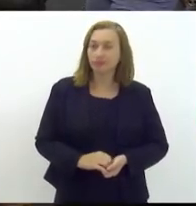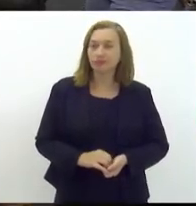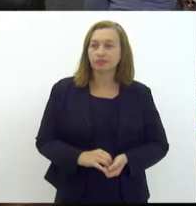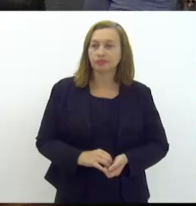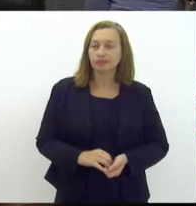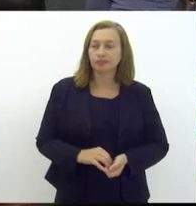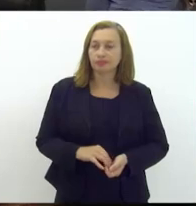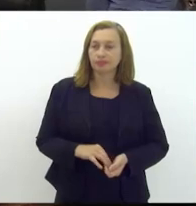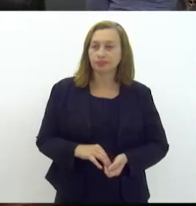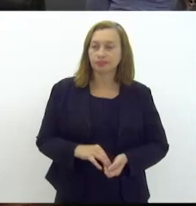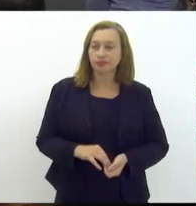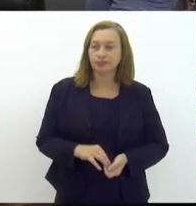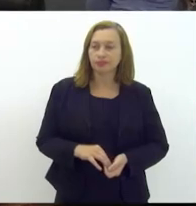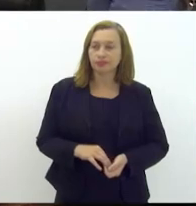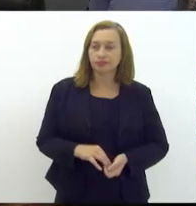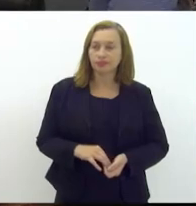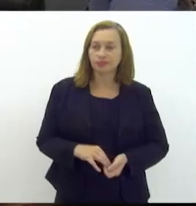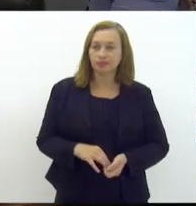Deputado Rodrigo Amorim.